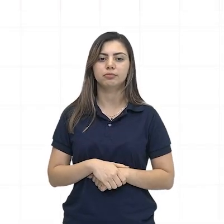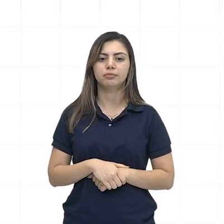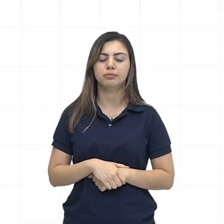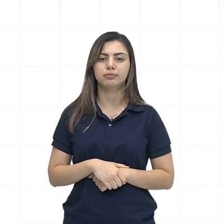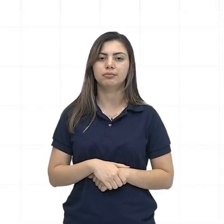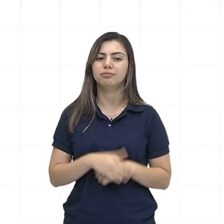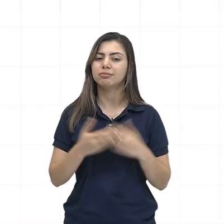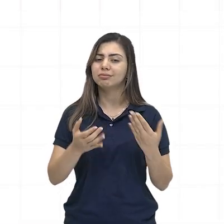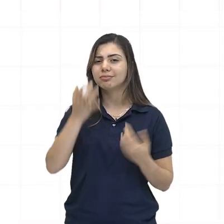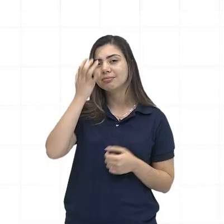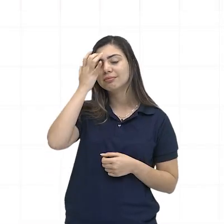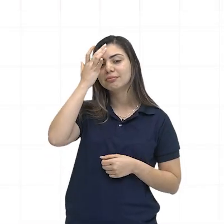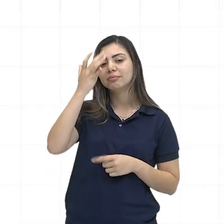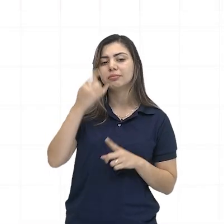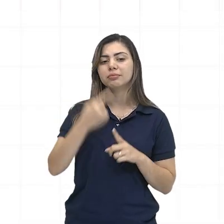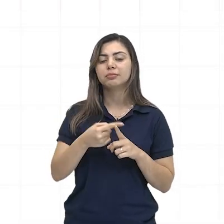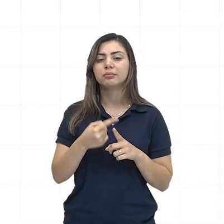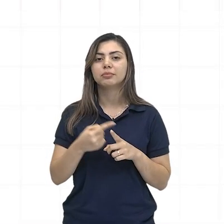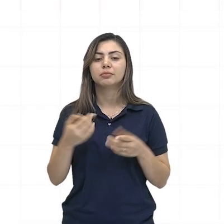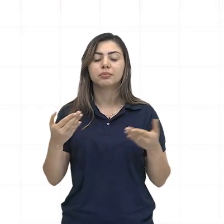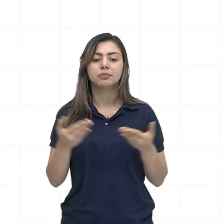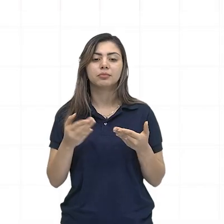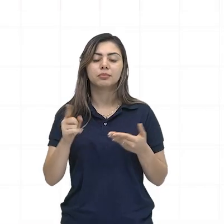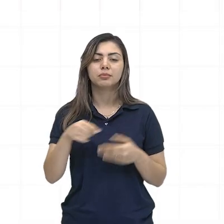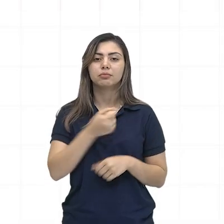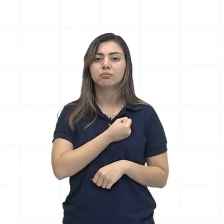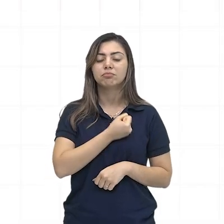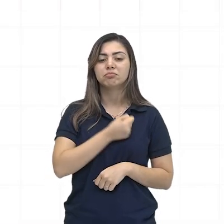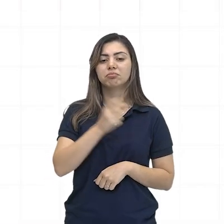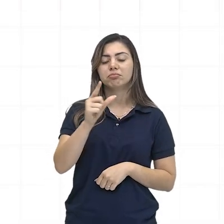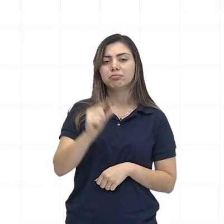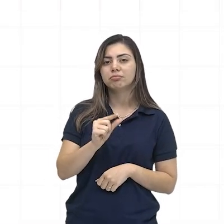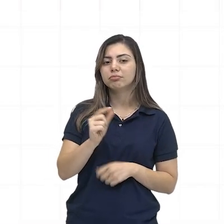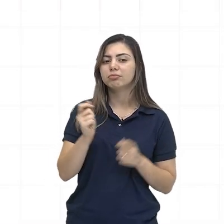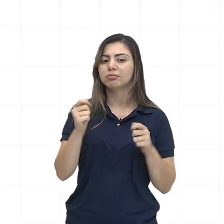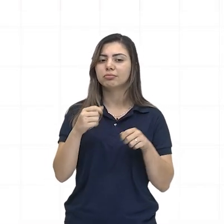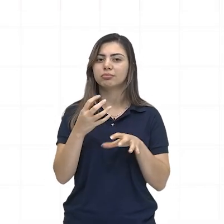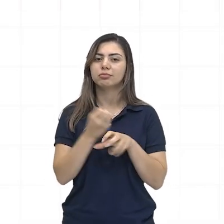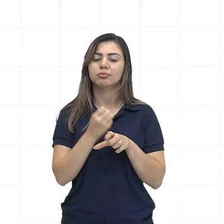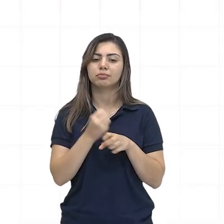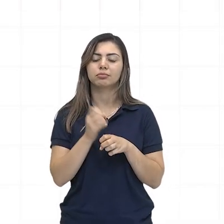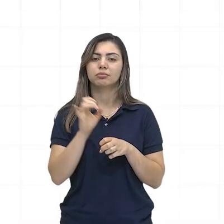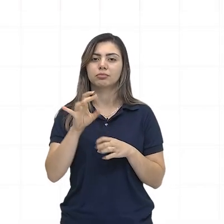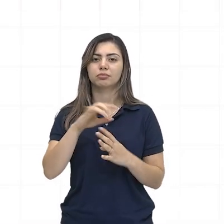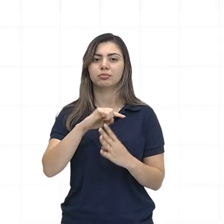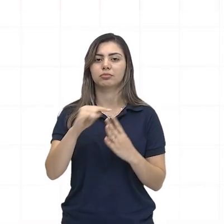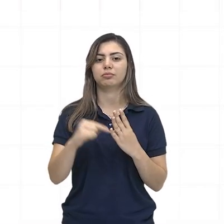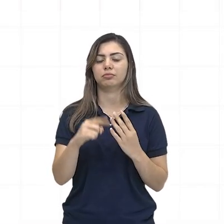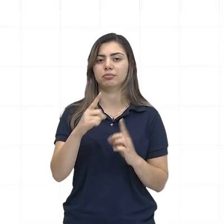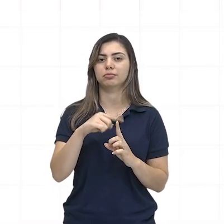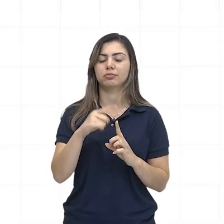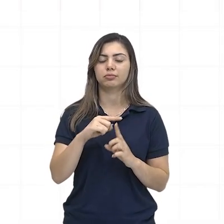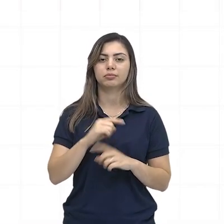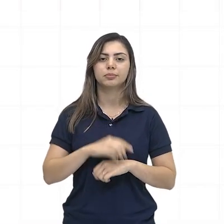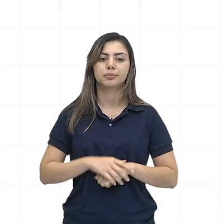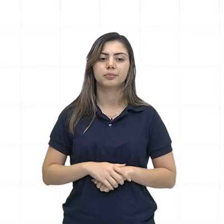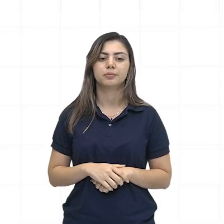Então isso daqui é fácil porque no caso aqui estamos trabalhando com um número pequeno de classes. Só temos apenas 4 classes aqui, que são essas aqui,